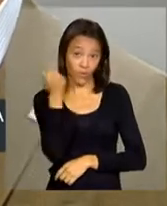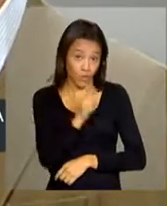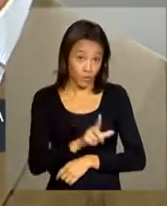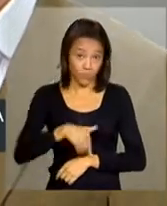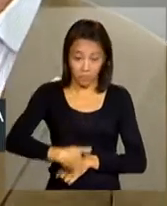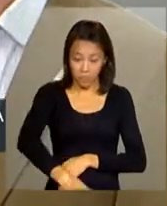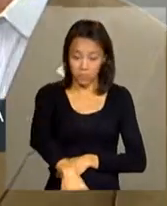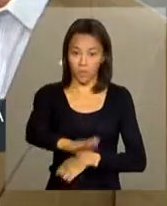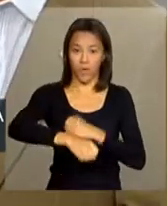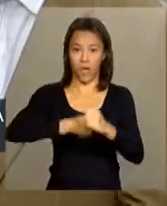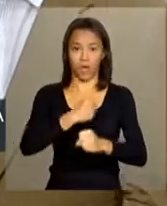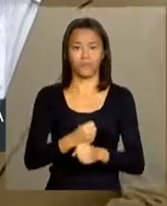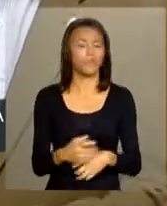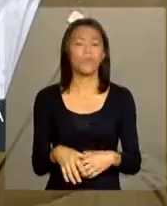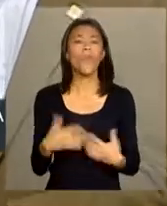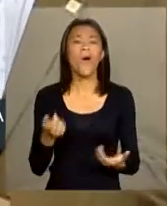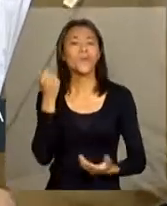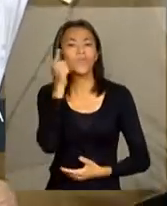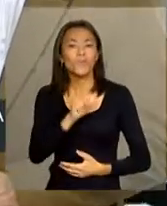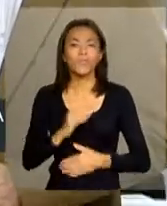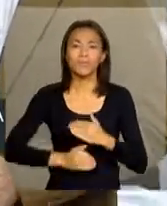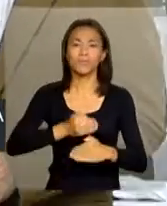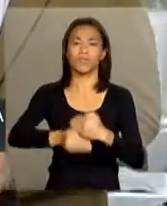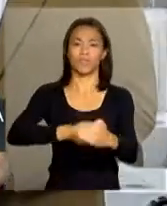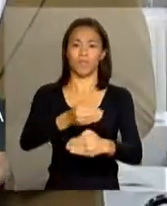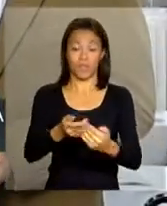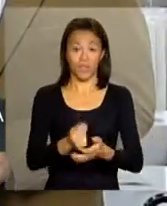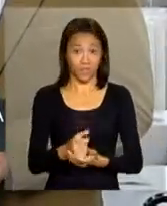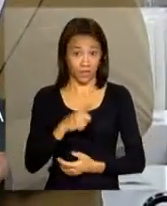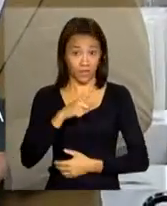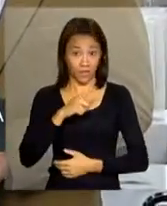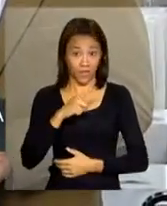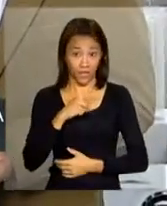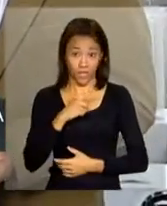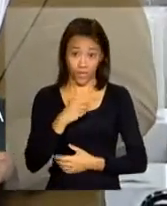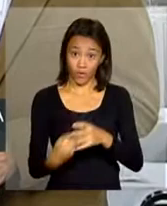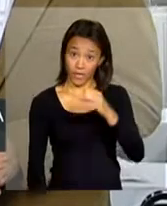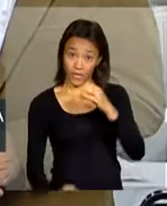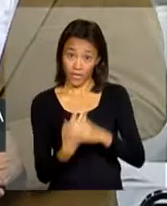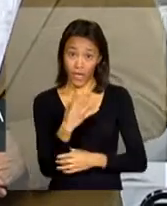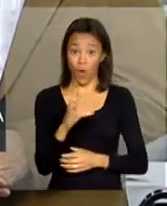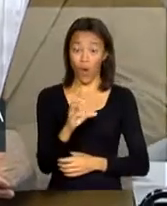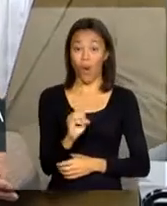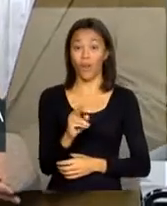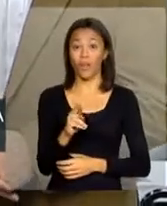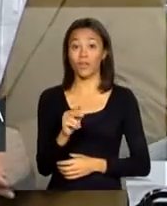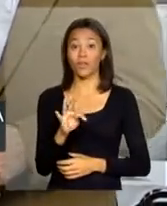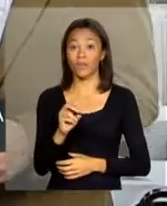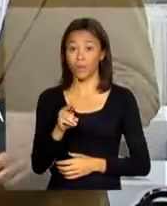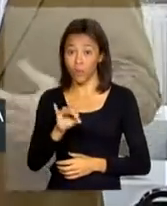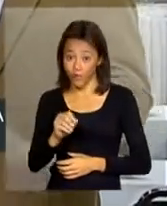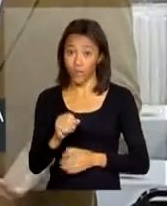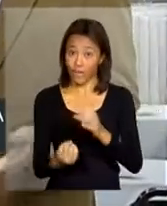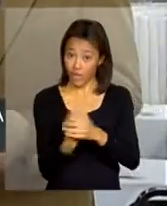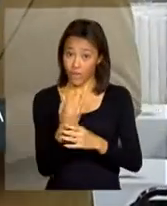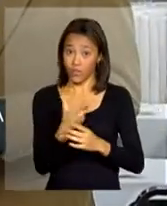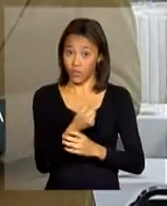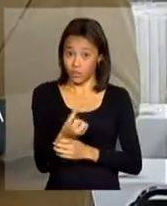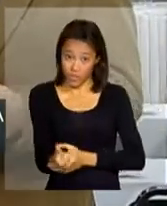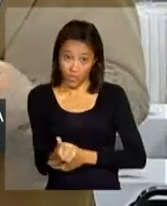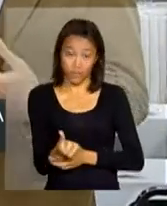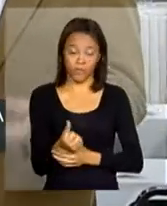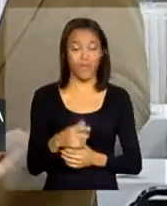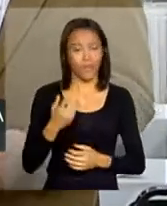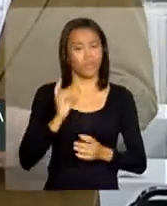a avanços você pode apontar aí pra gente que existiram desde que a moratória foi criada aí em 2006 olha muitos avanços